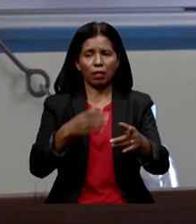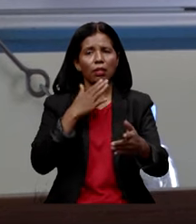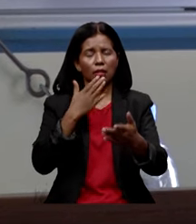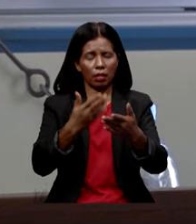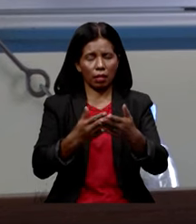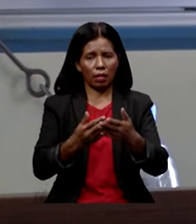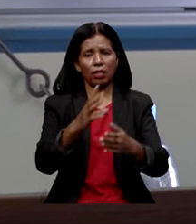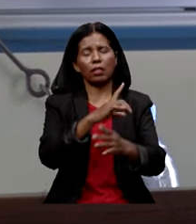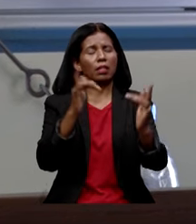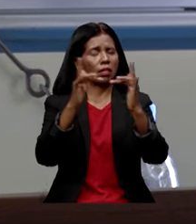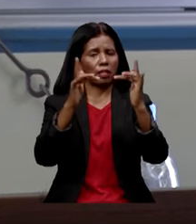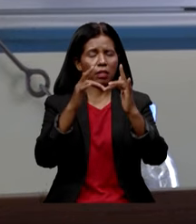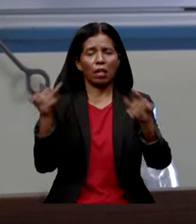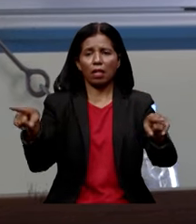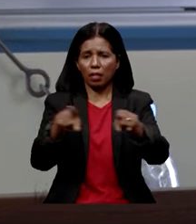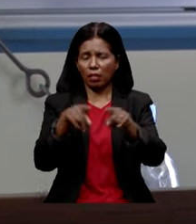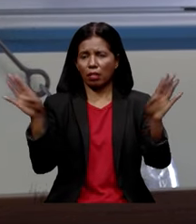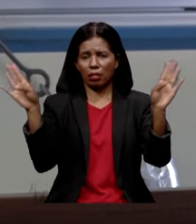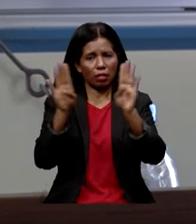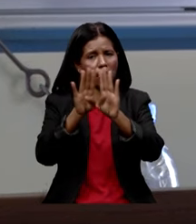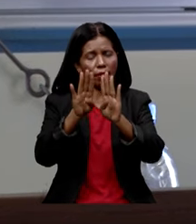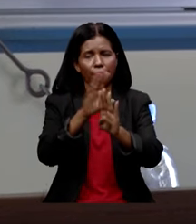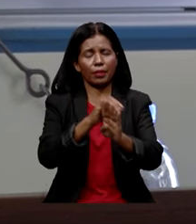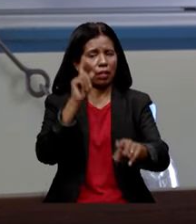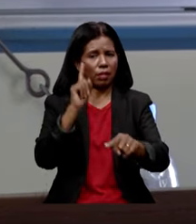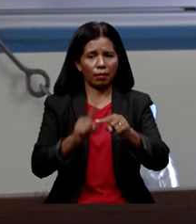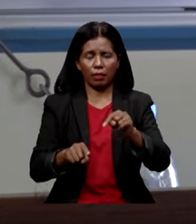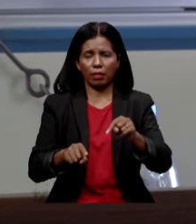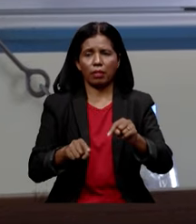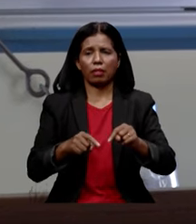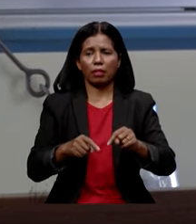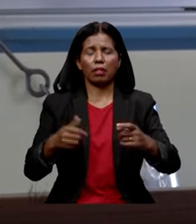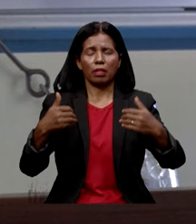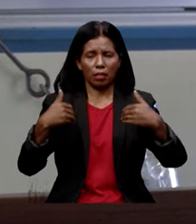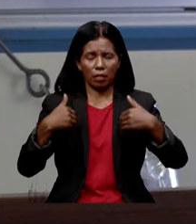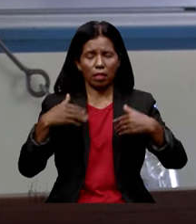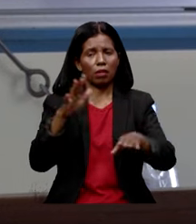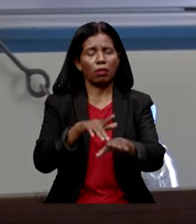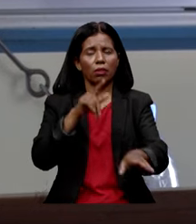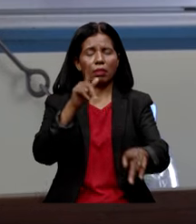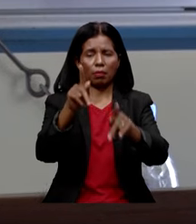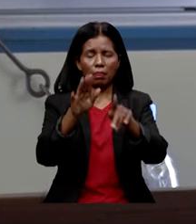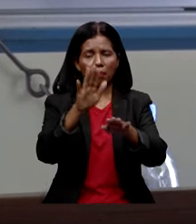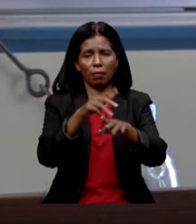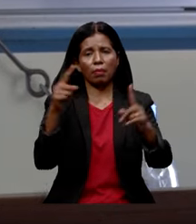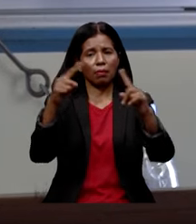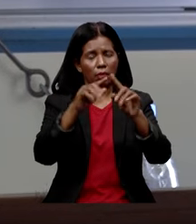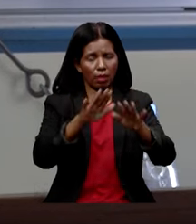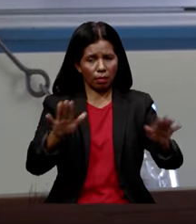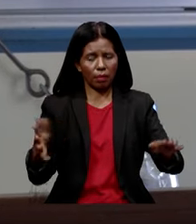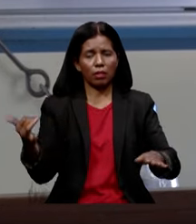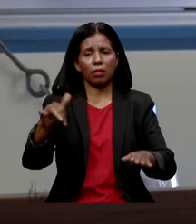situ serhansane taka taka honune par la vele afeta ba iha la barik sira no mos ba